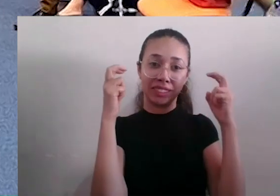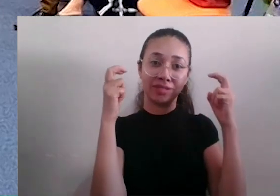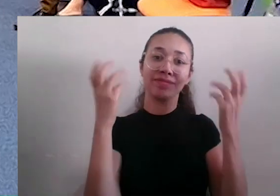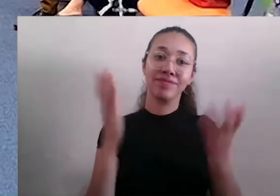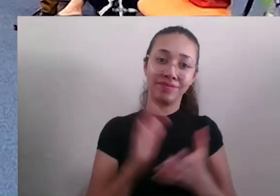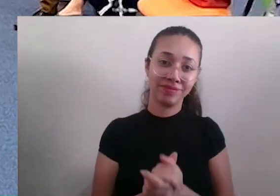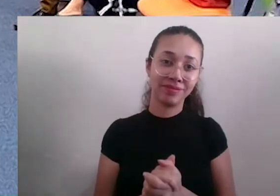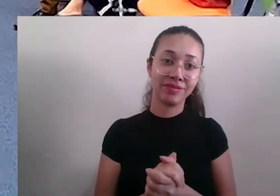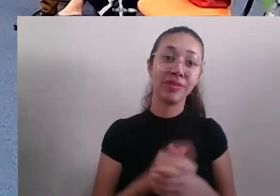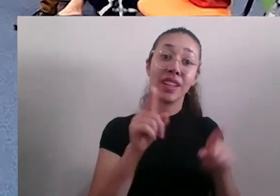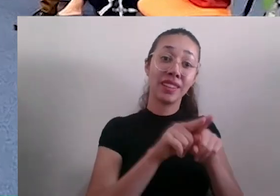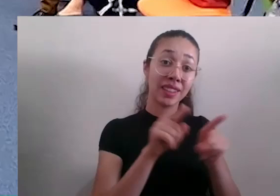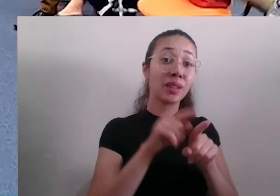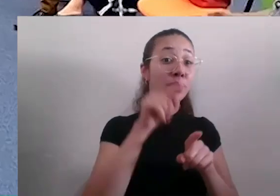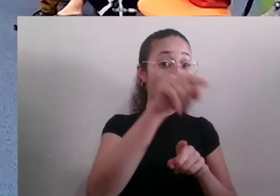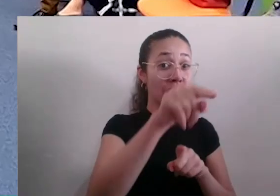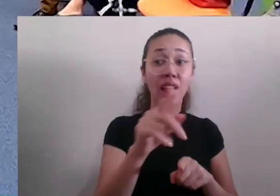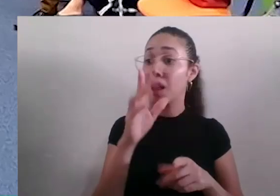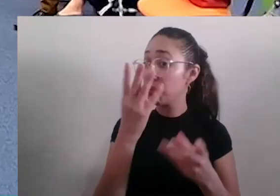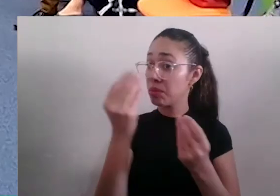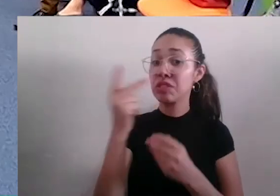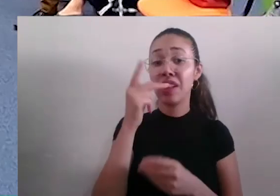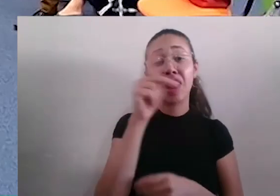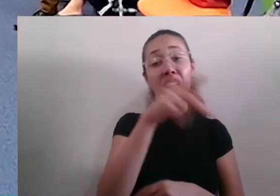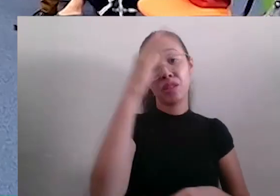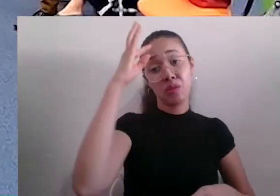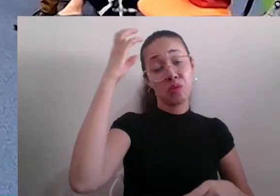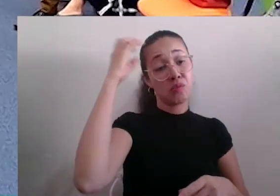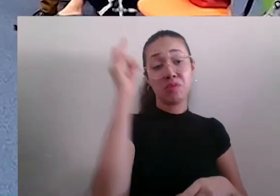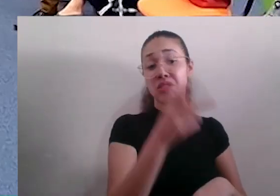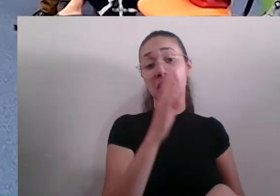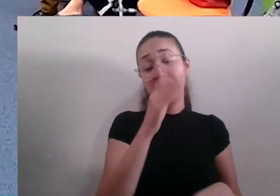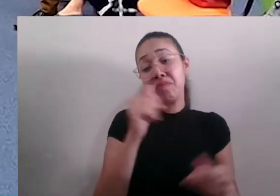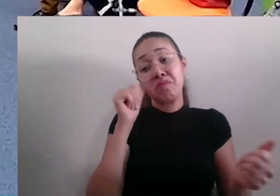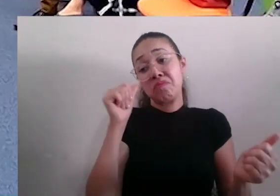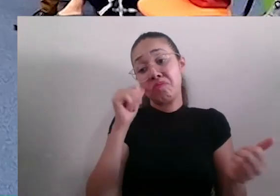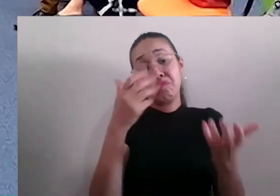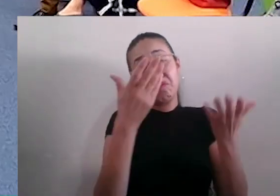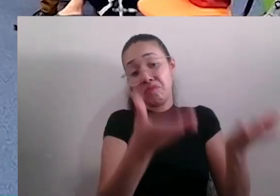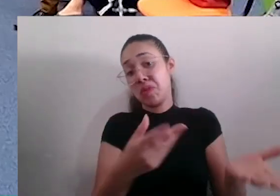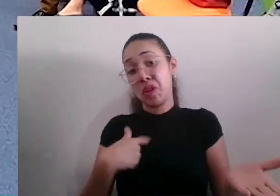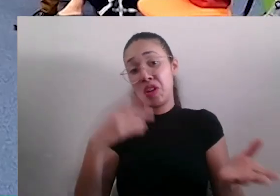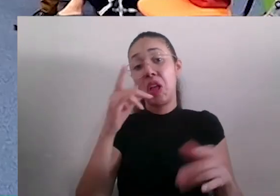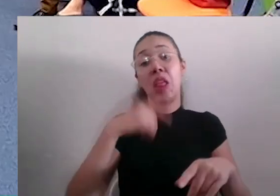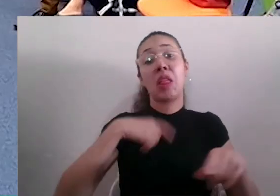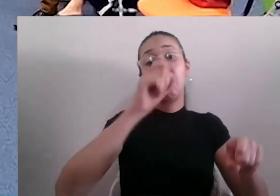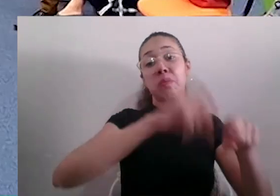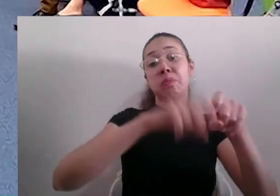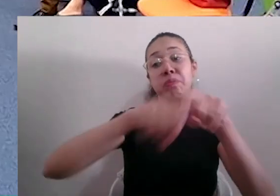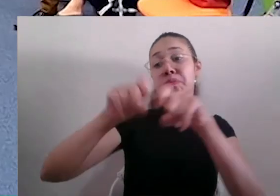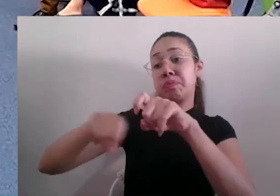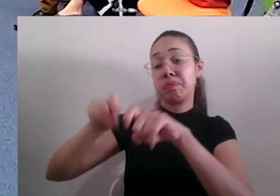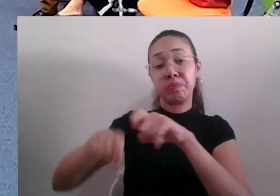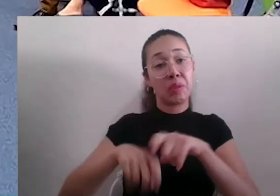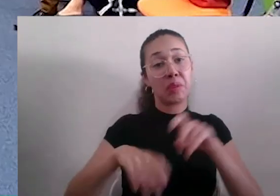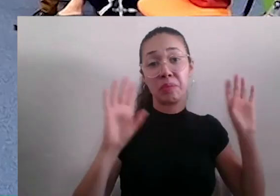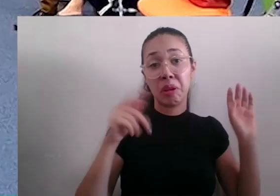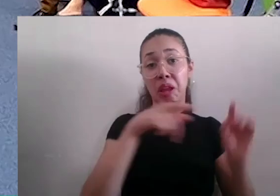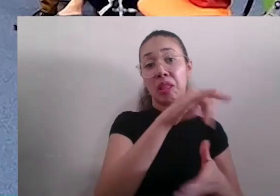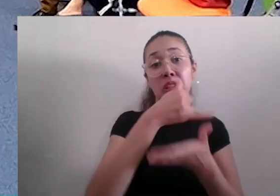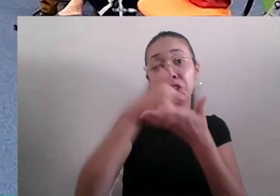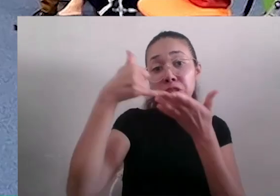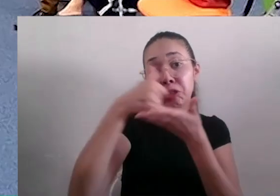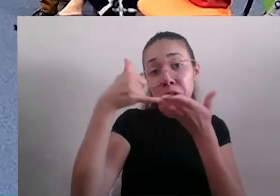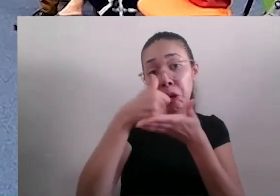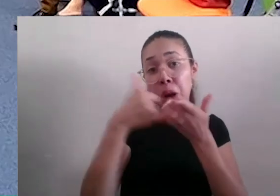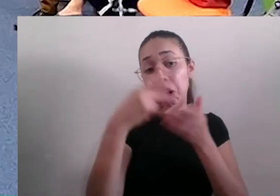foi considerada culpada da própria morte por causa disso ah ela era uma menina ela transava com esses caras ela tomava drogas ela gostava de